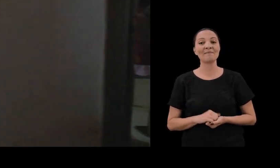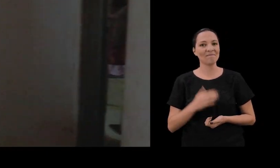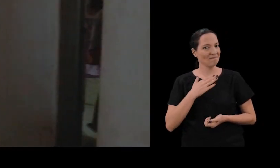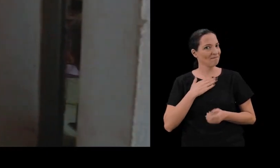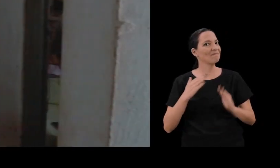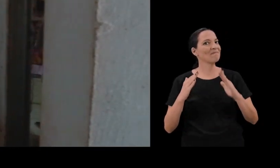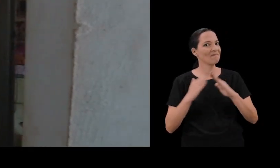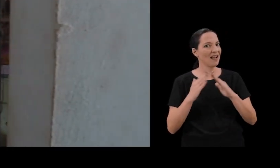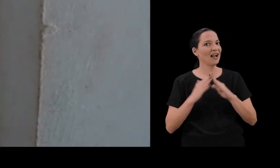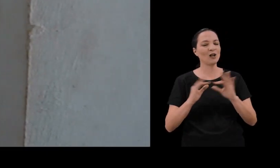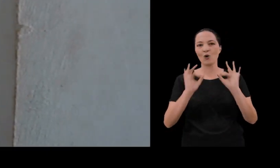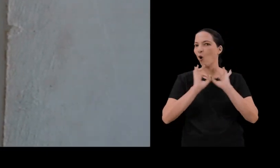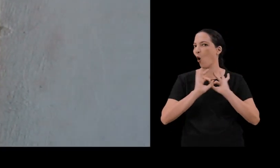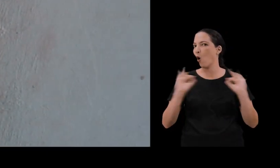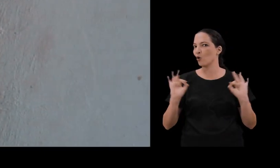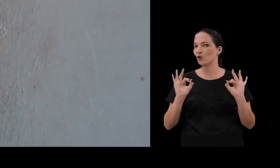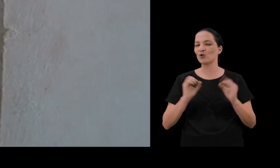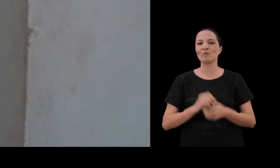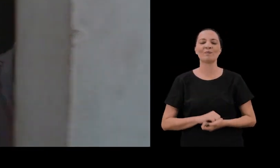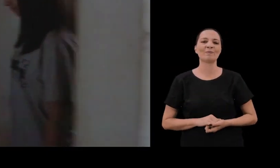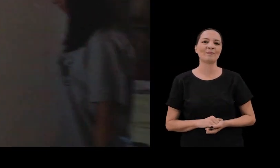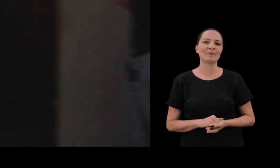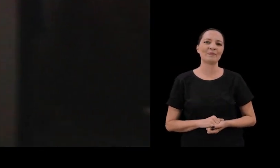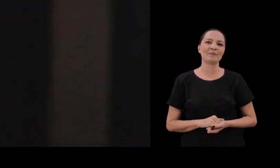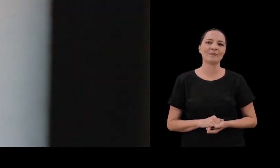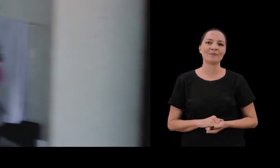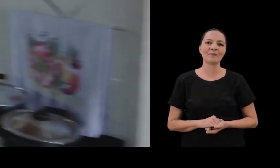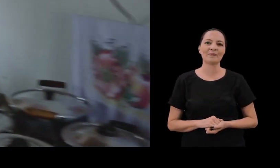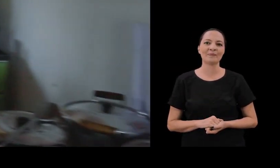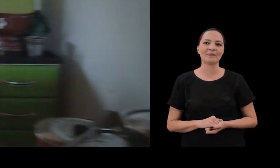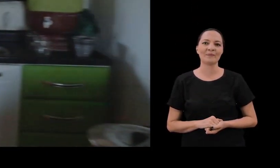Minha casa ficou muito boa.